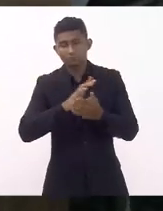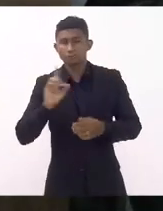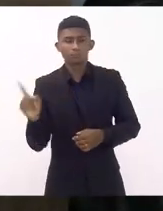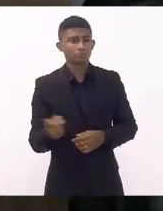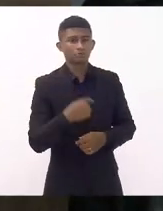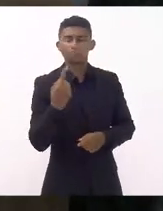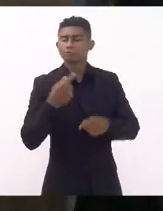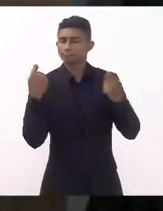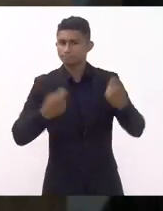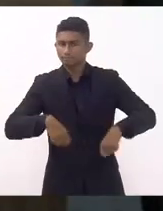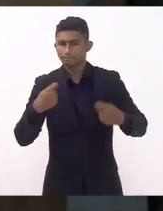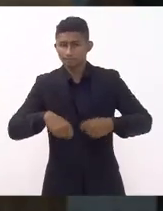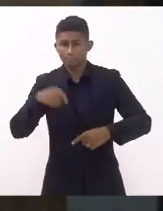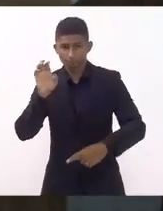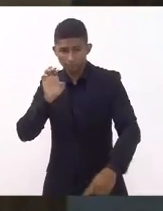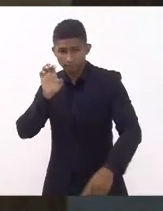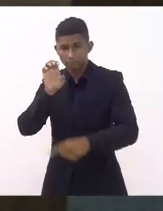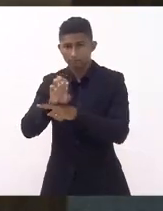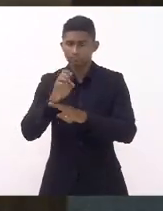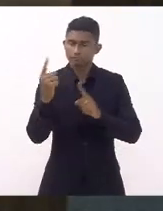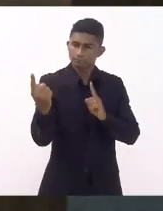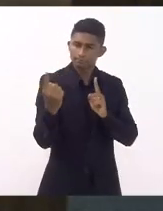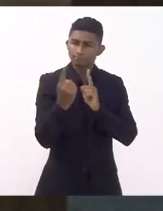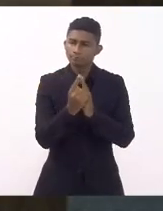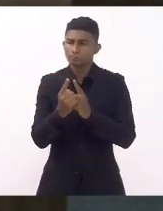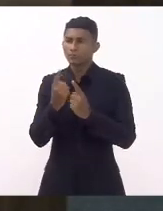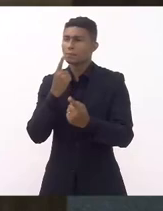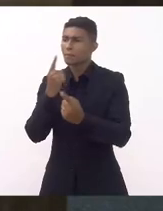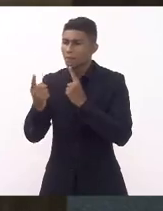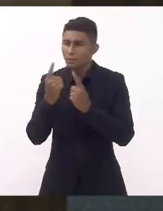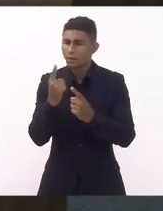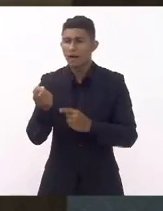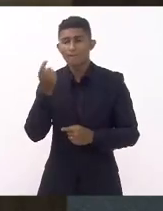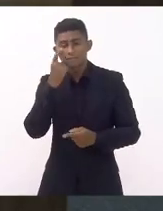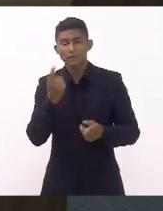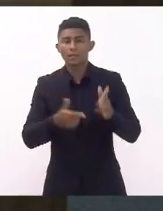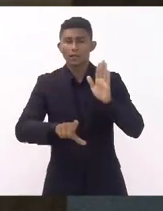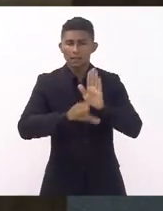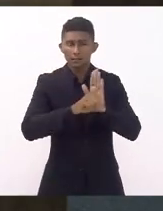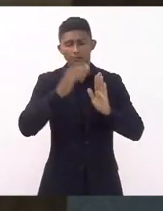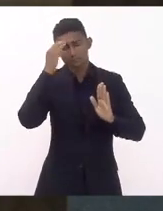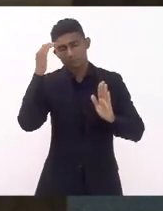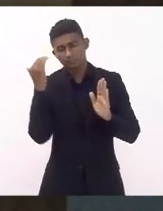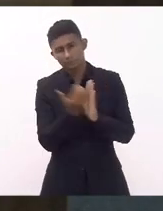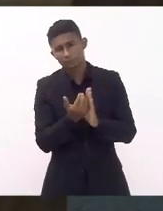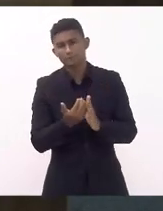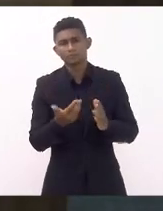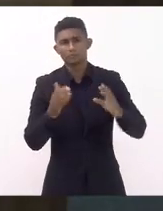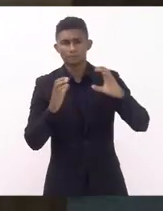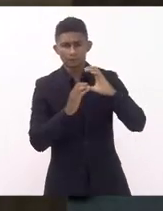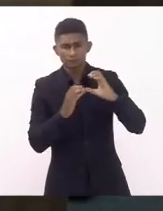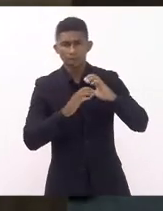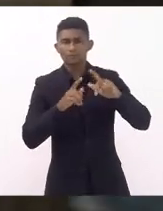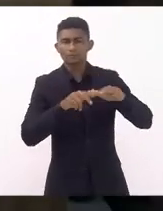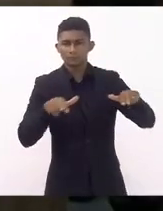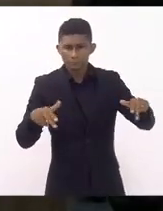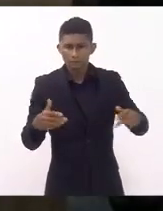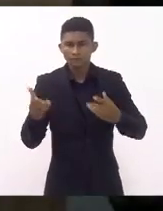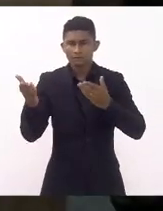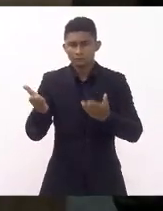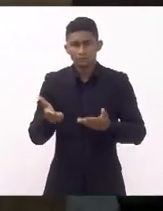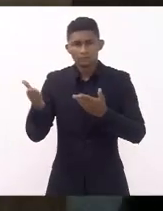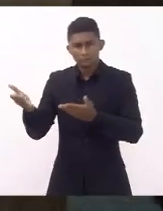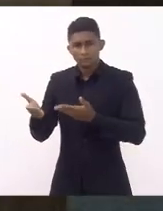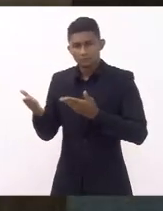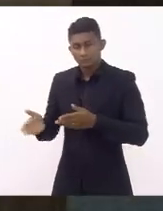com a Procuradoria do Estado, para que a legislação fosse cumprida e vários concursos fossem convocados. E